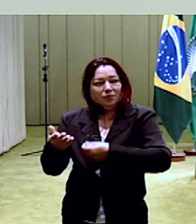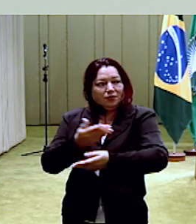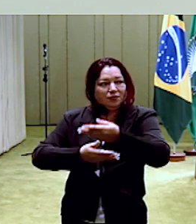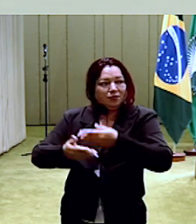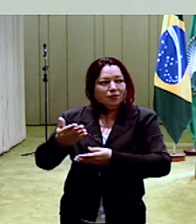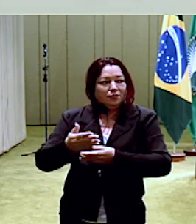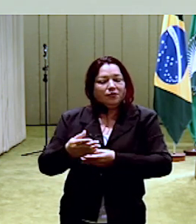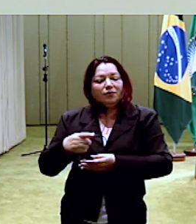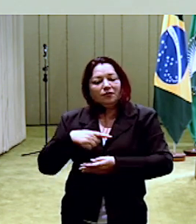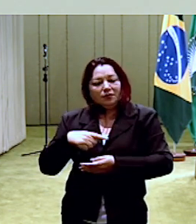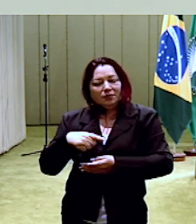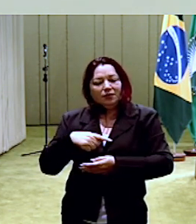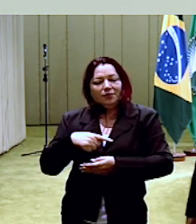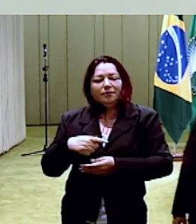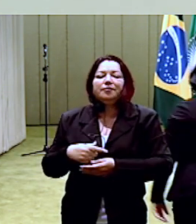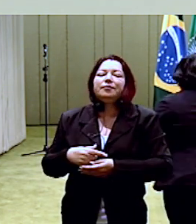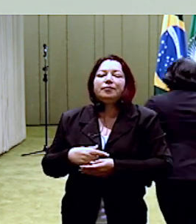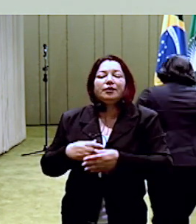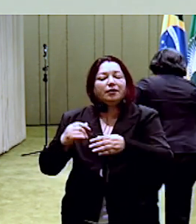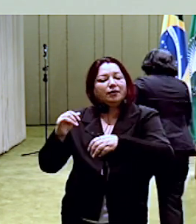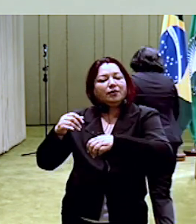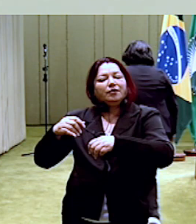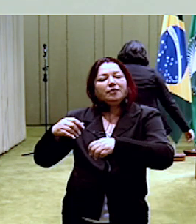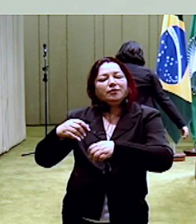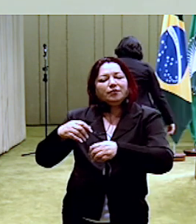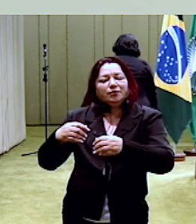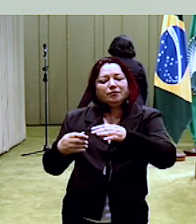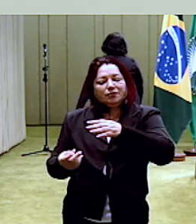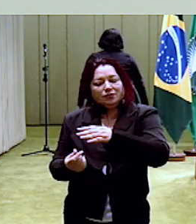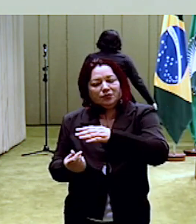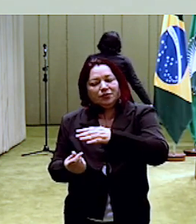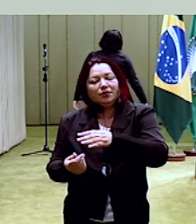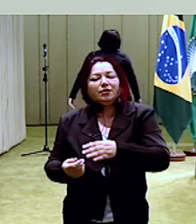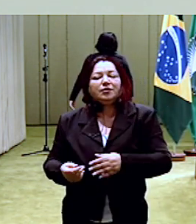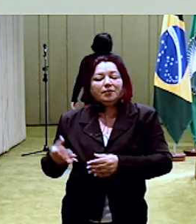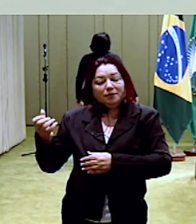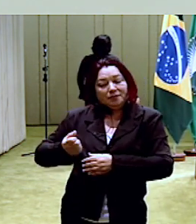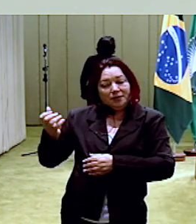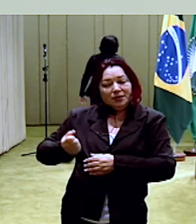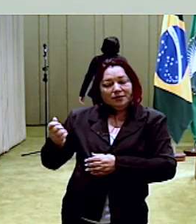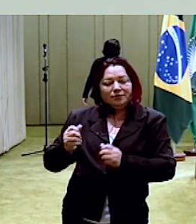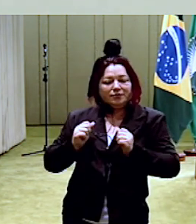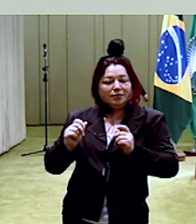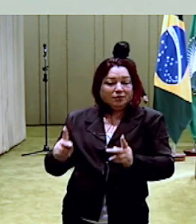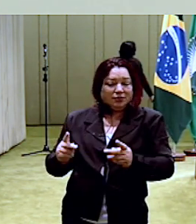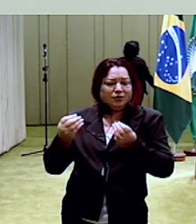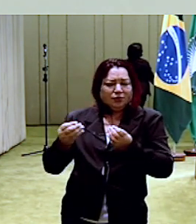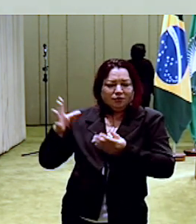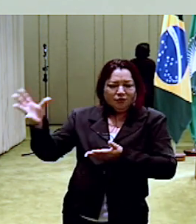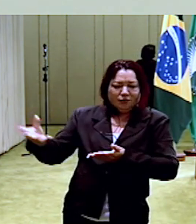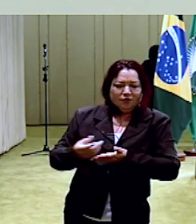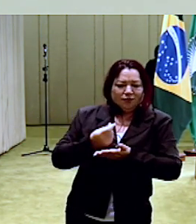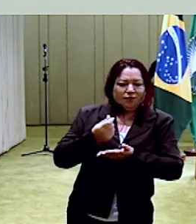da discussão dos fundos de pensão internacionais é uma questão que a gente está discutindo, como é que a gente atrai esse